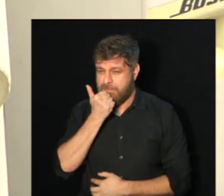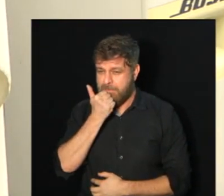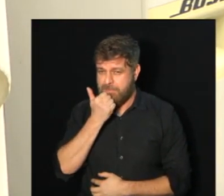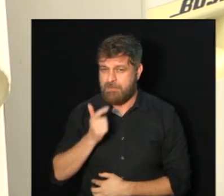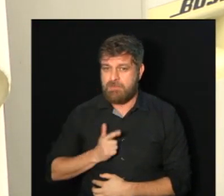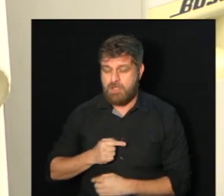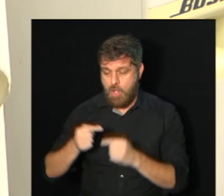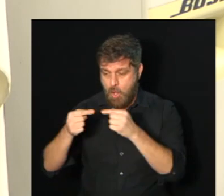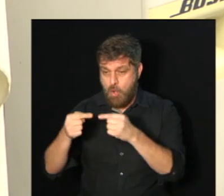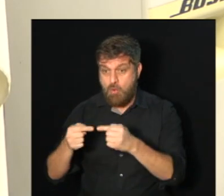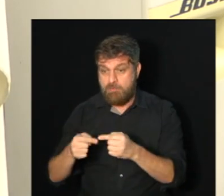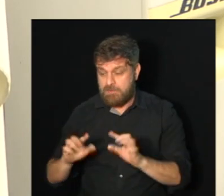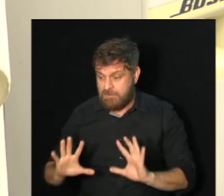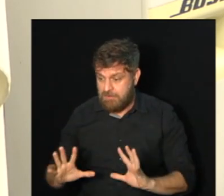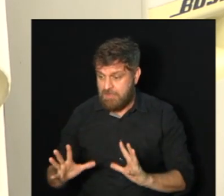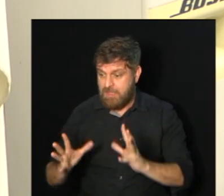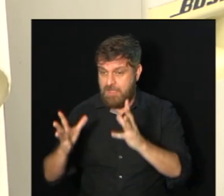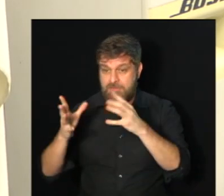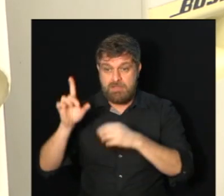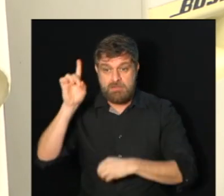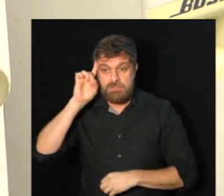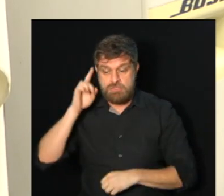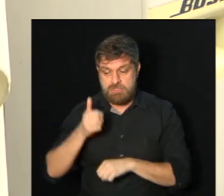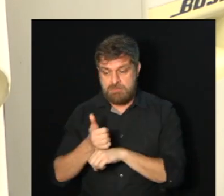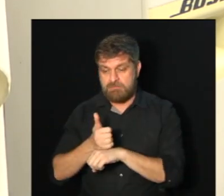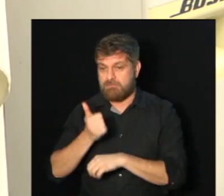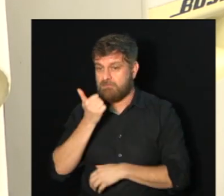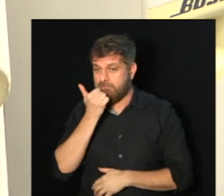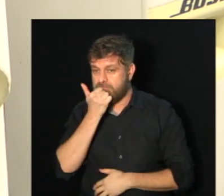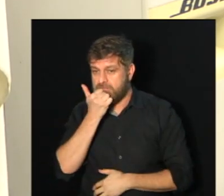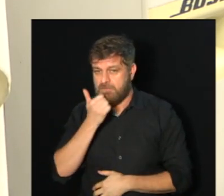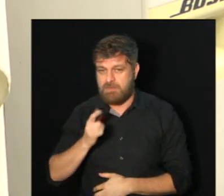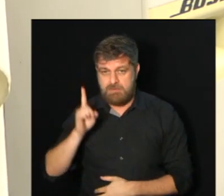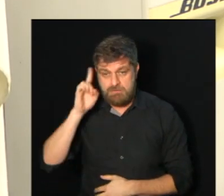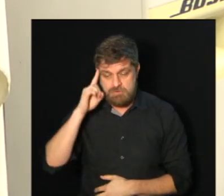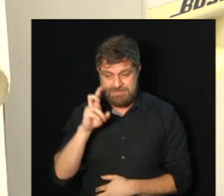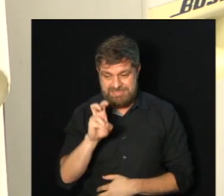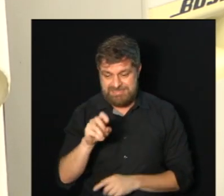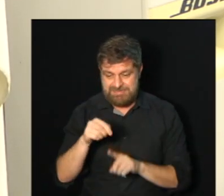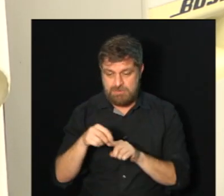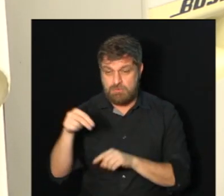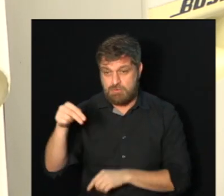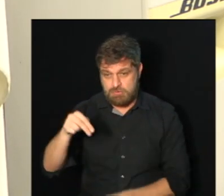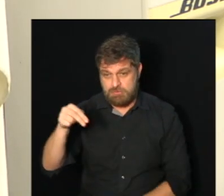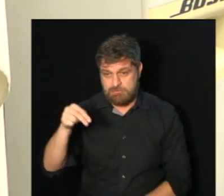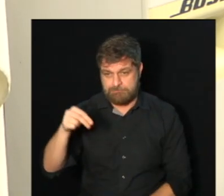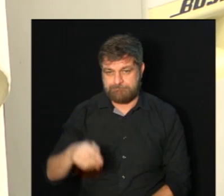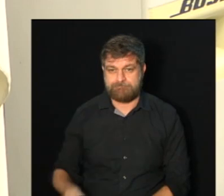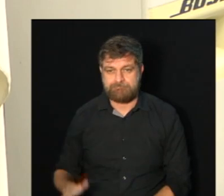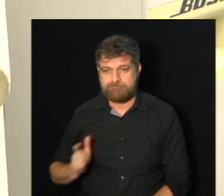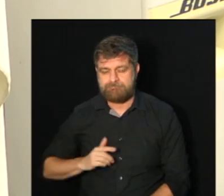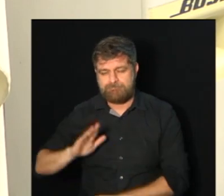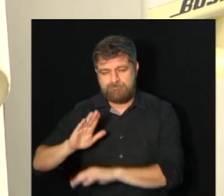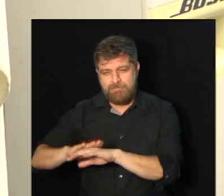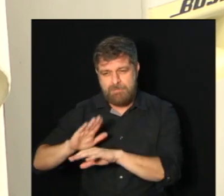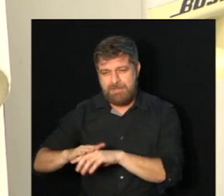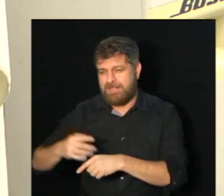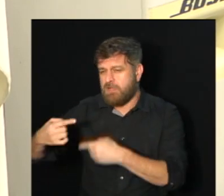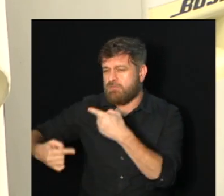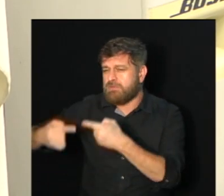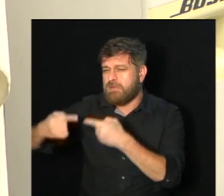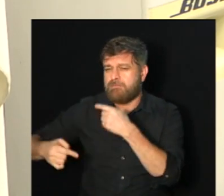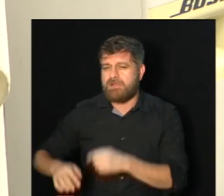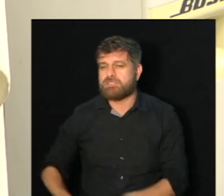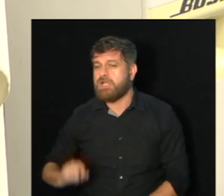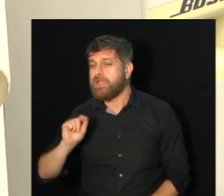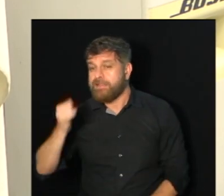faz parte das celebrações do Dia do Radioamador, que foi comemorado no dia 5 de novembro. Essa iniciativa desse debate foi